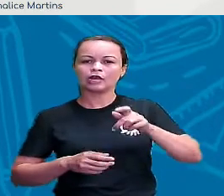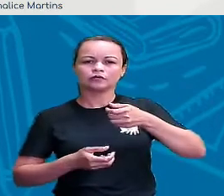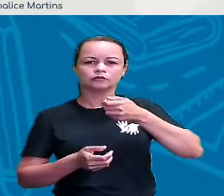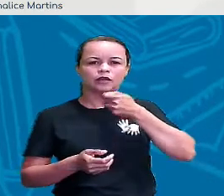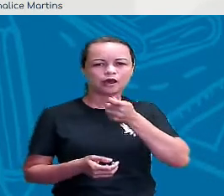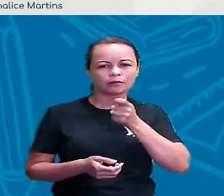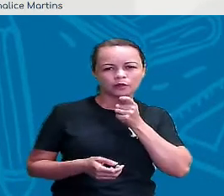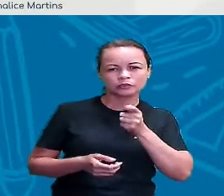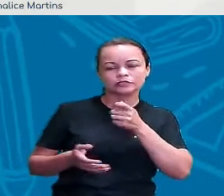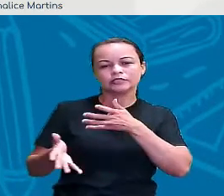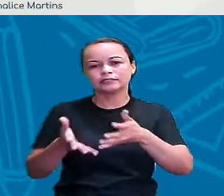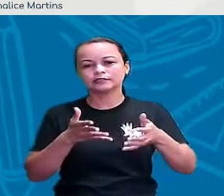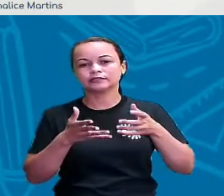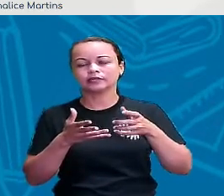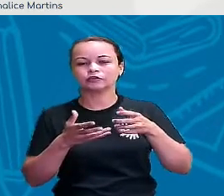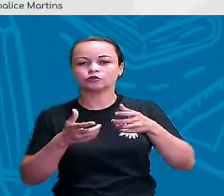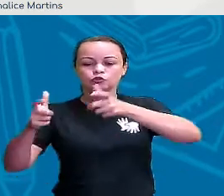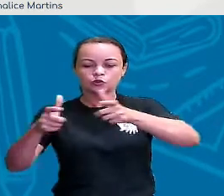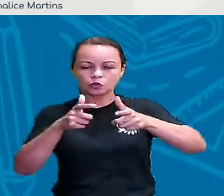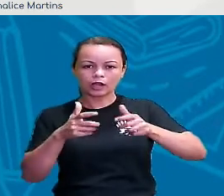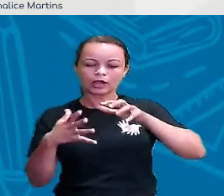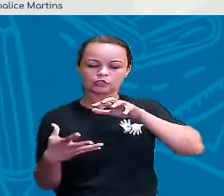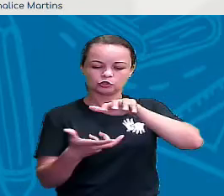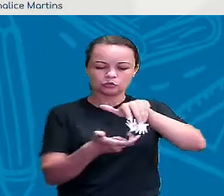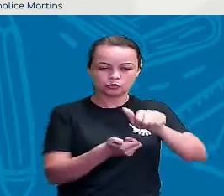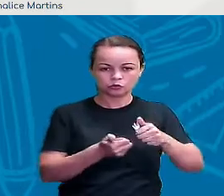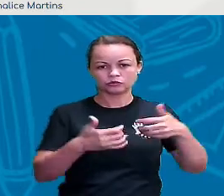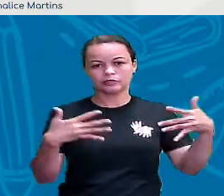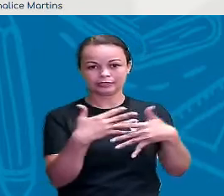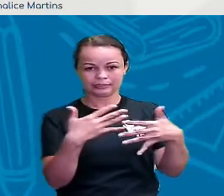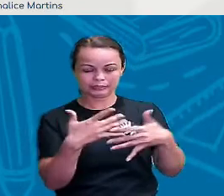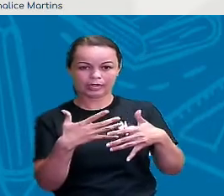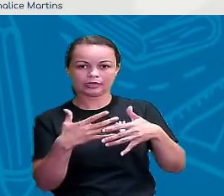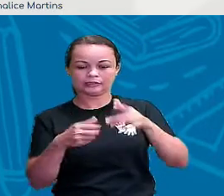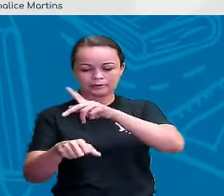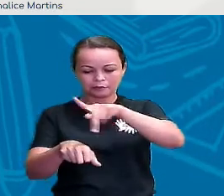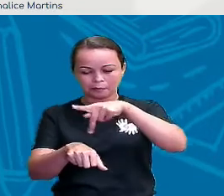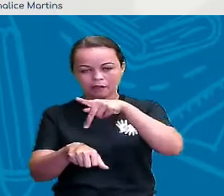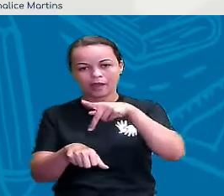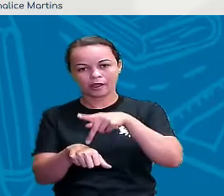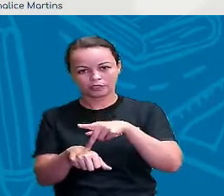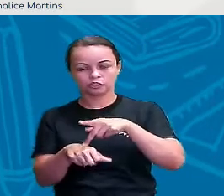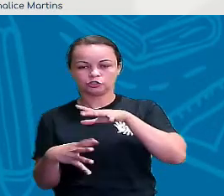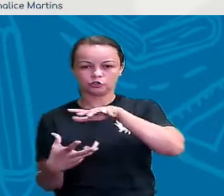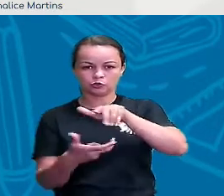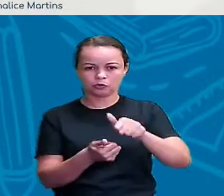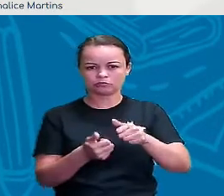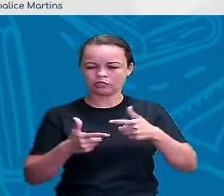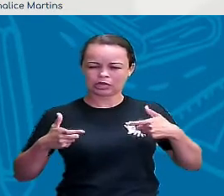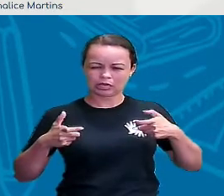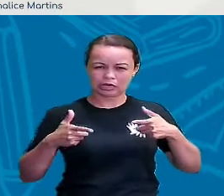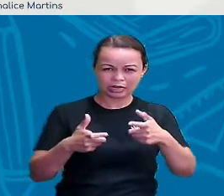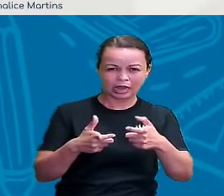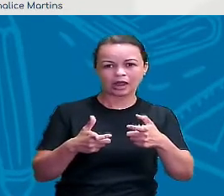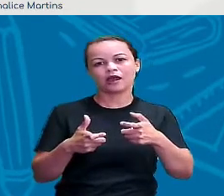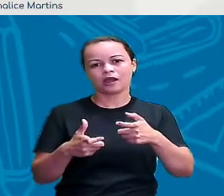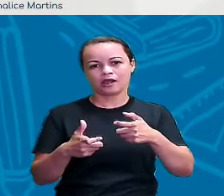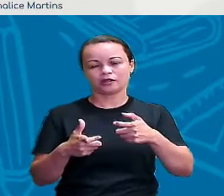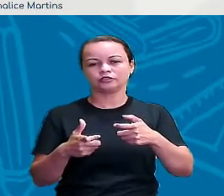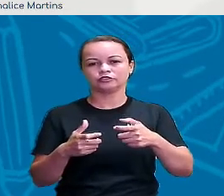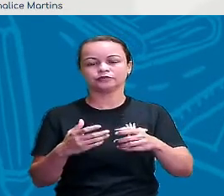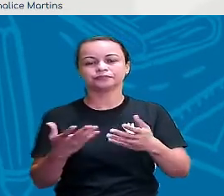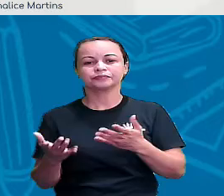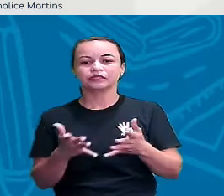gente tem mais lugares no mundo, mais cidades e países no mundo que estão em guerra, né? Guerras civis. E aí